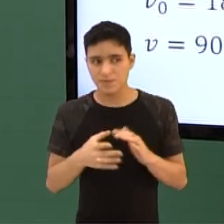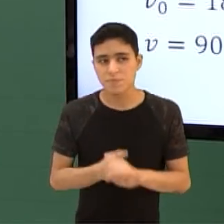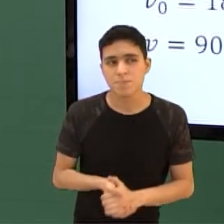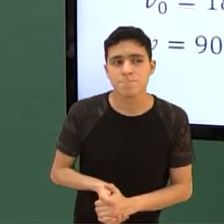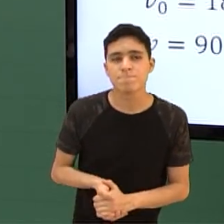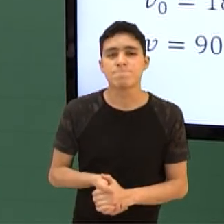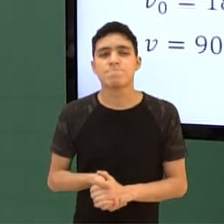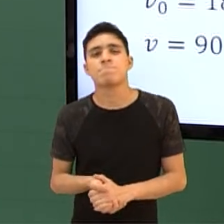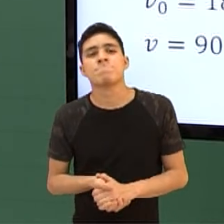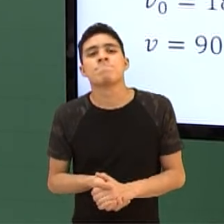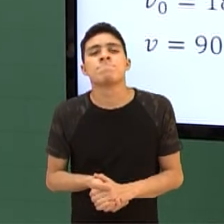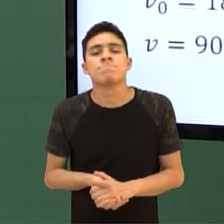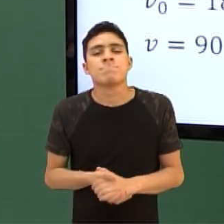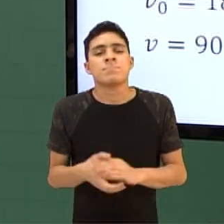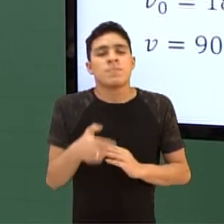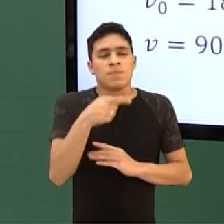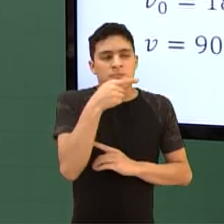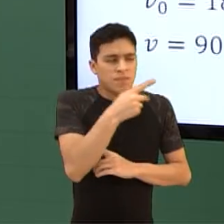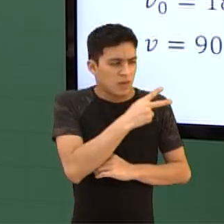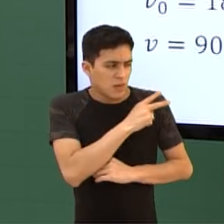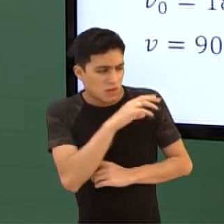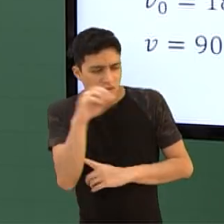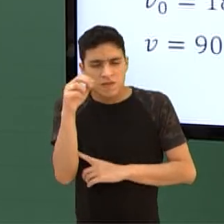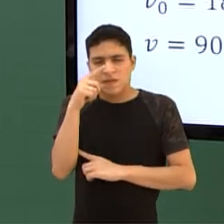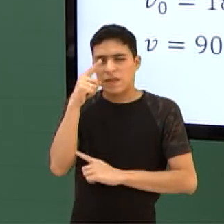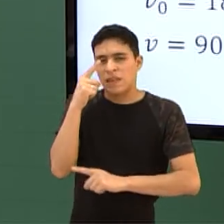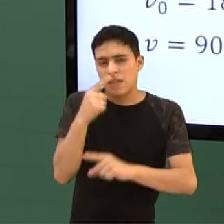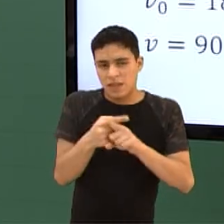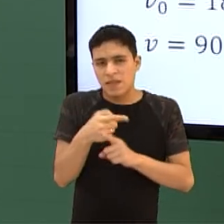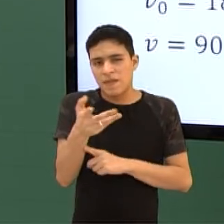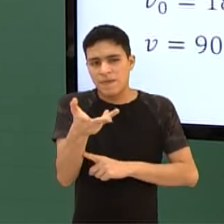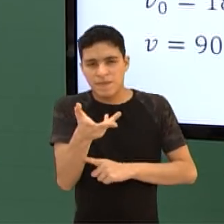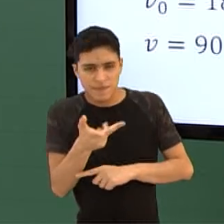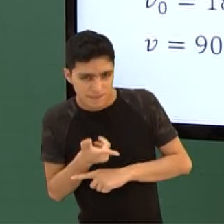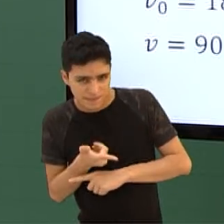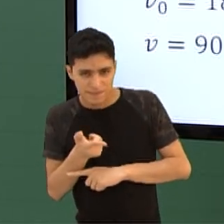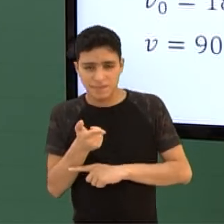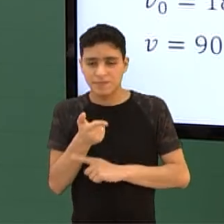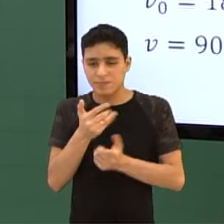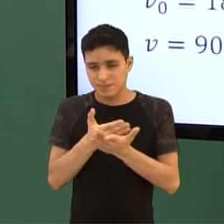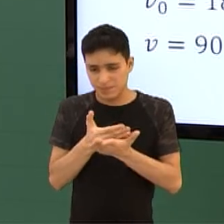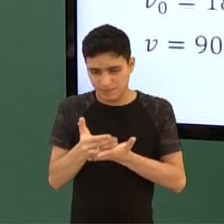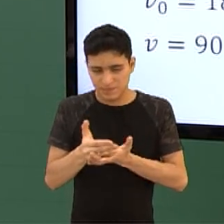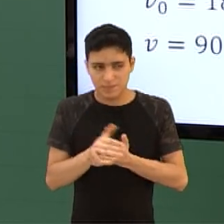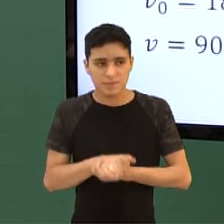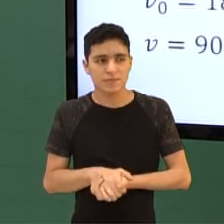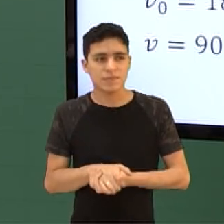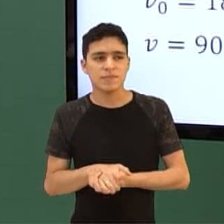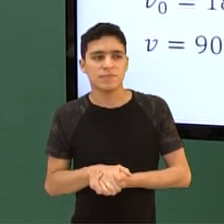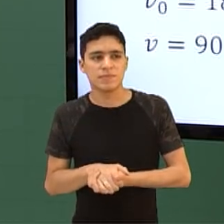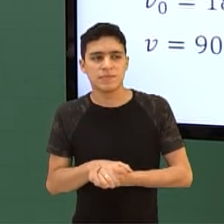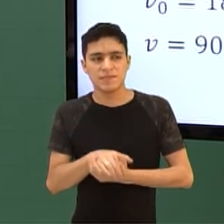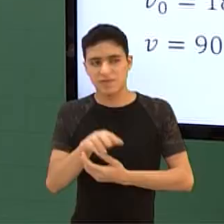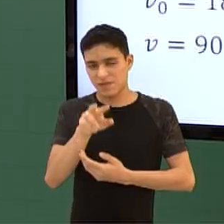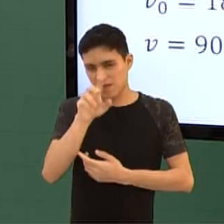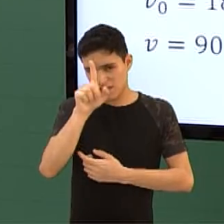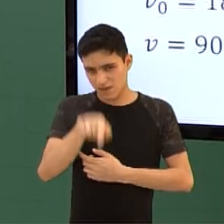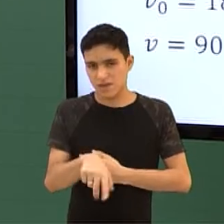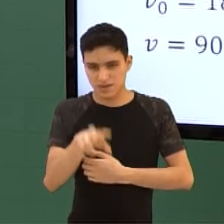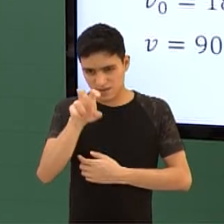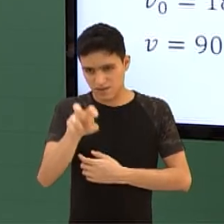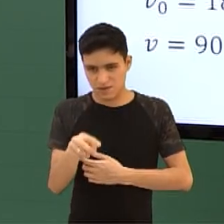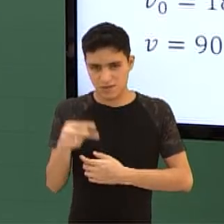menos 200 vezes a velocidade inicial, que nesse caso é 5